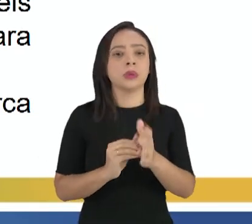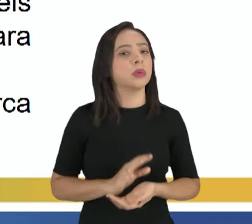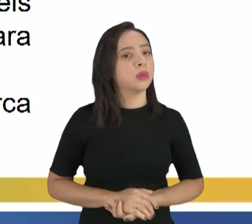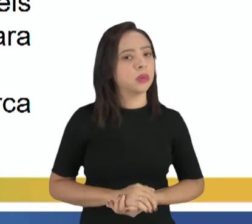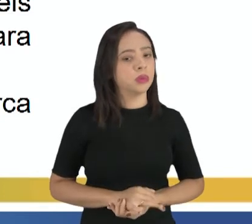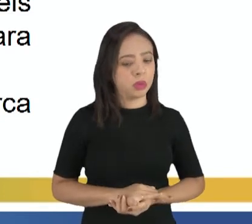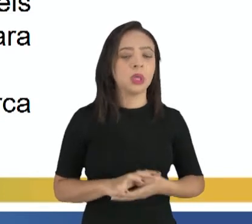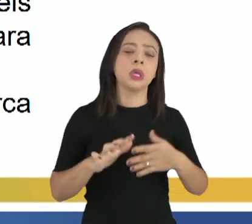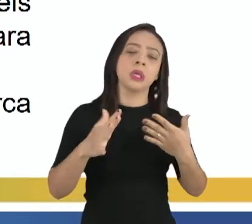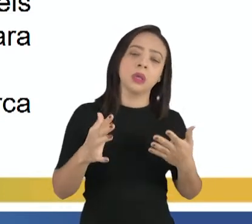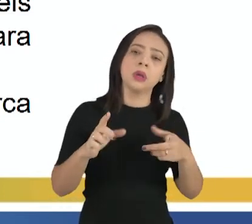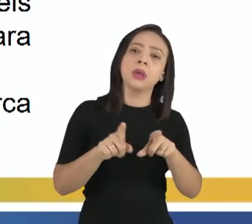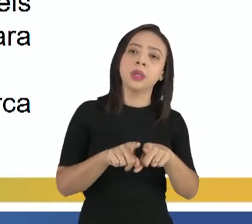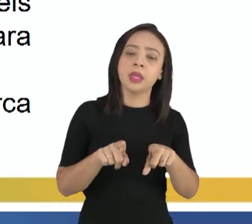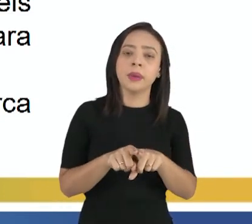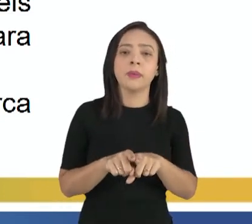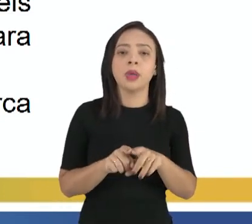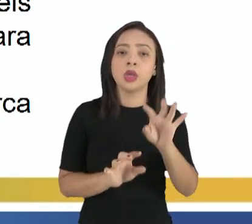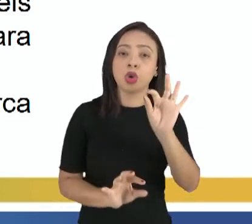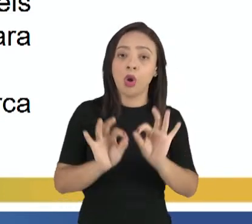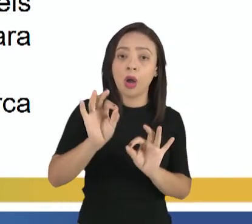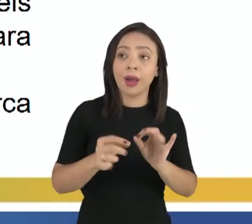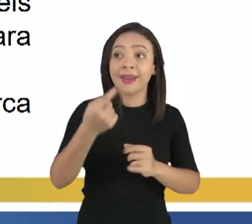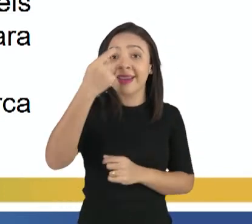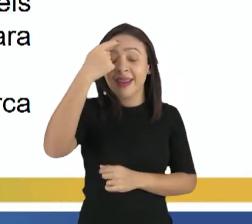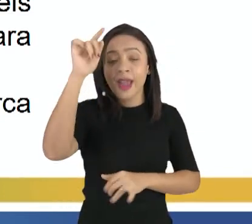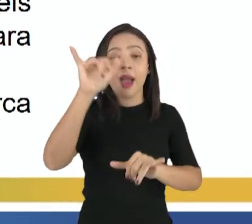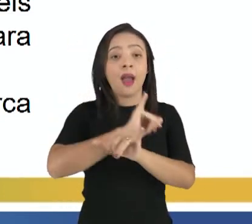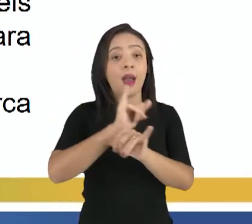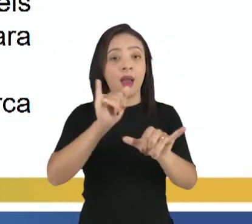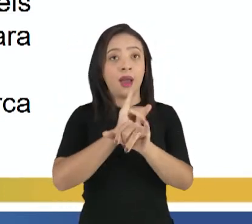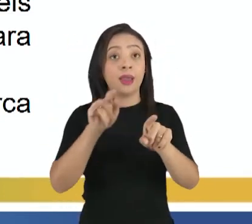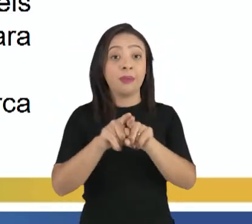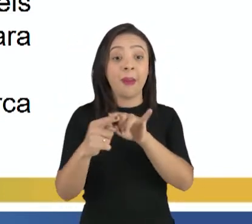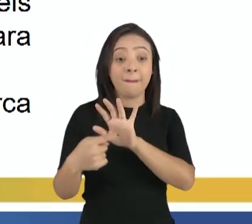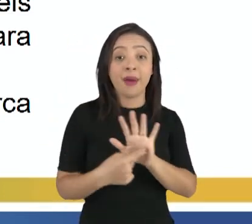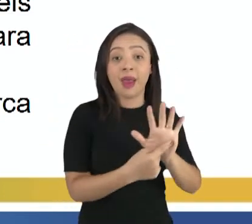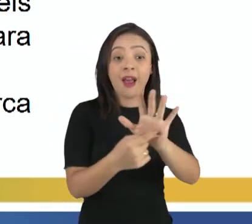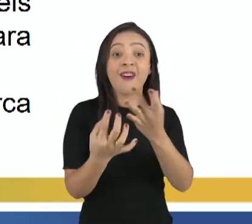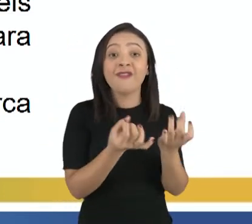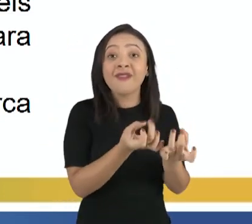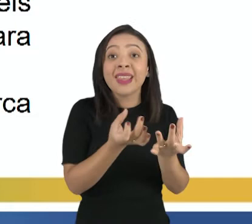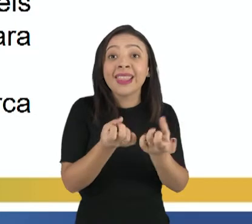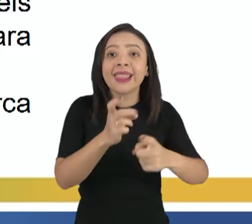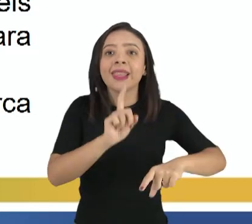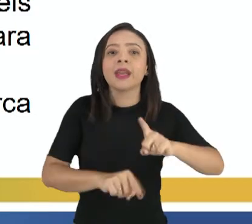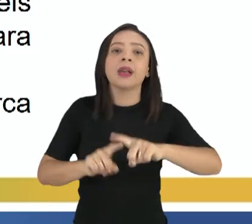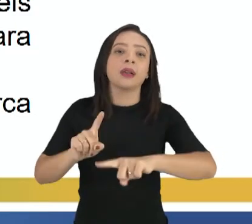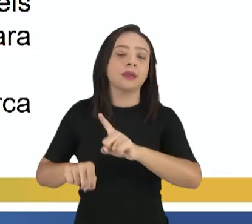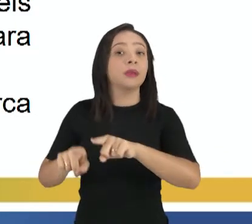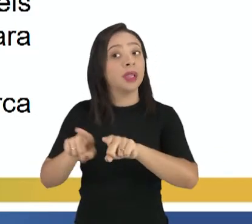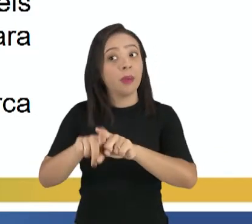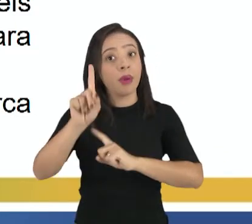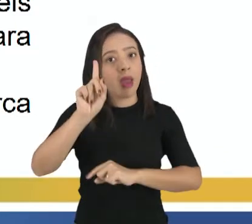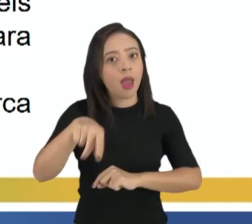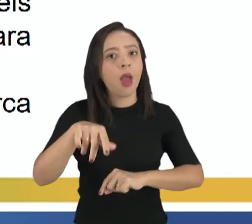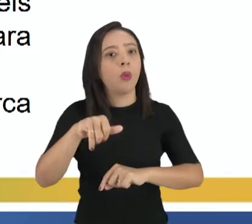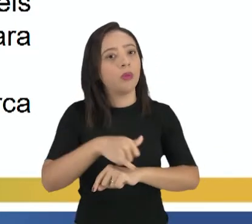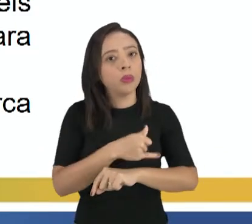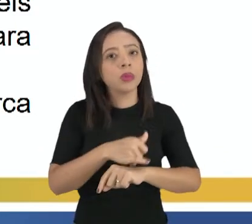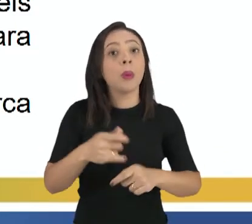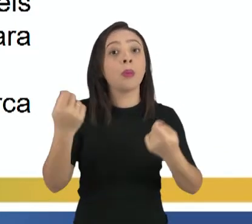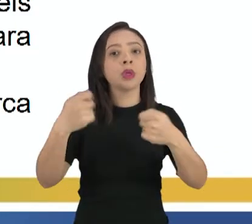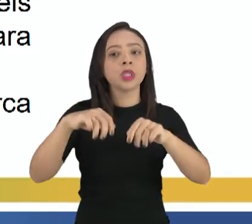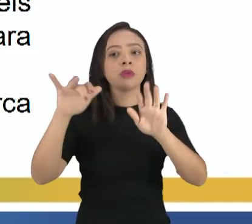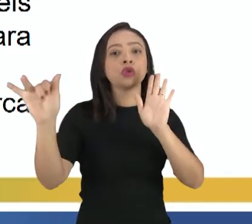E aqui, como nós vemos, de fazer a propaganda, né, de trazer o produto, de vender esse produto, é uma forma de colocar a